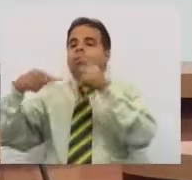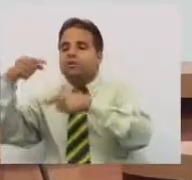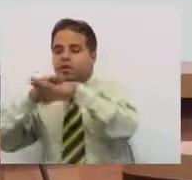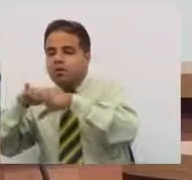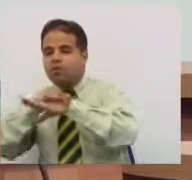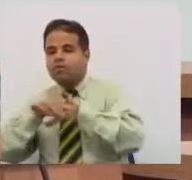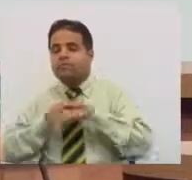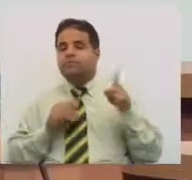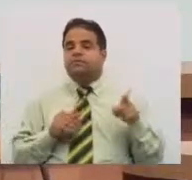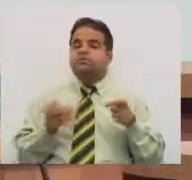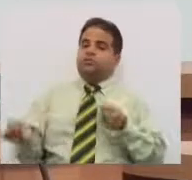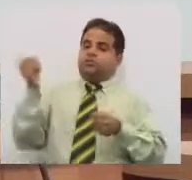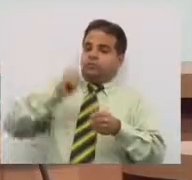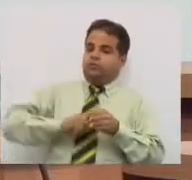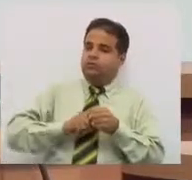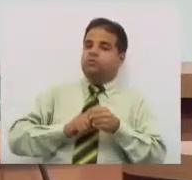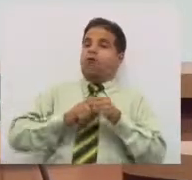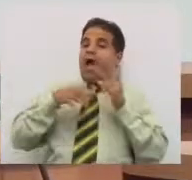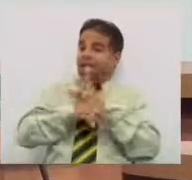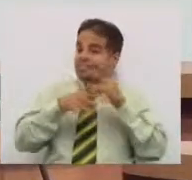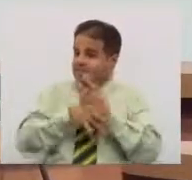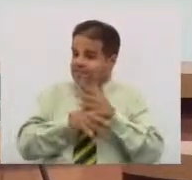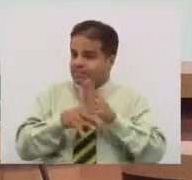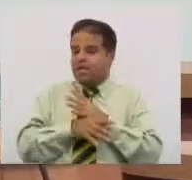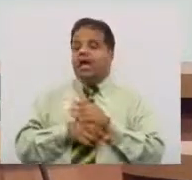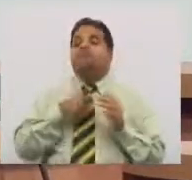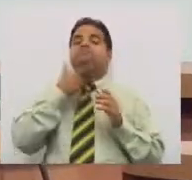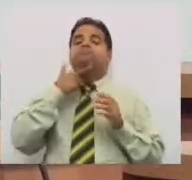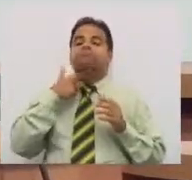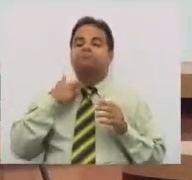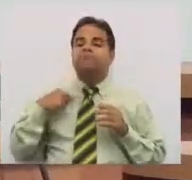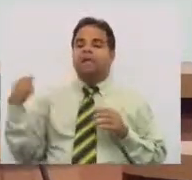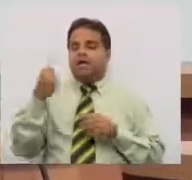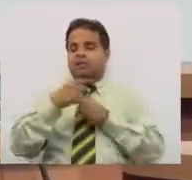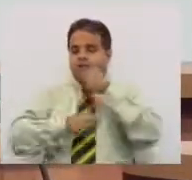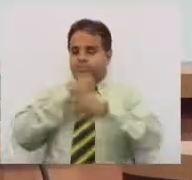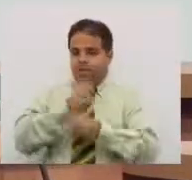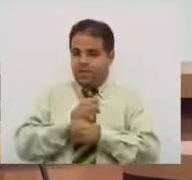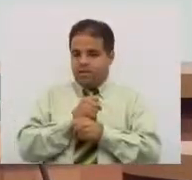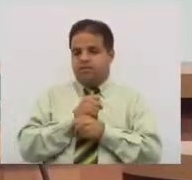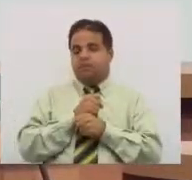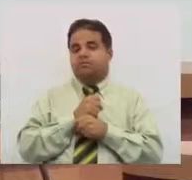aqui arredondado, olha, a cidade desejada para